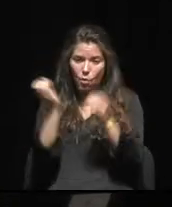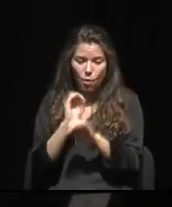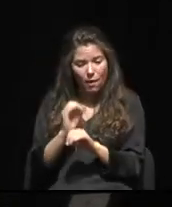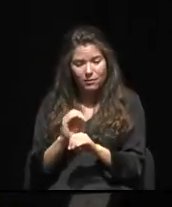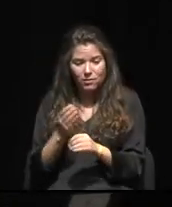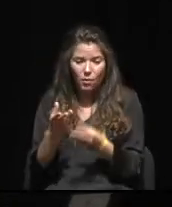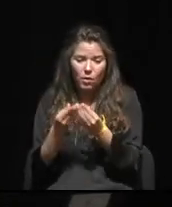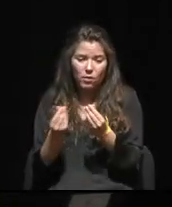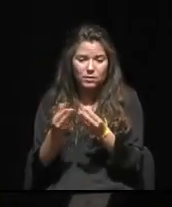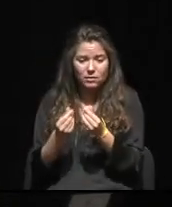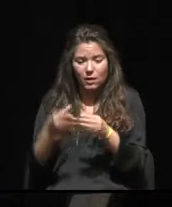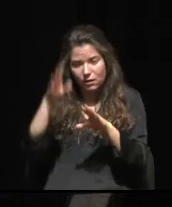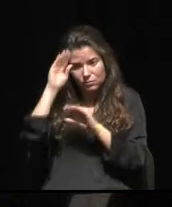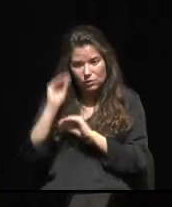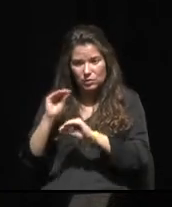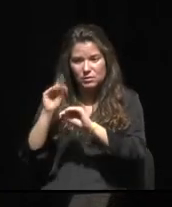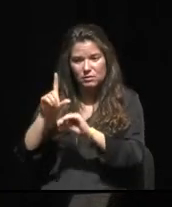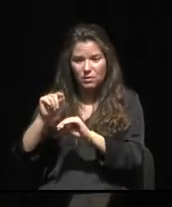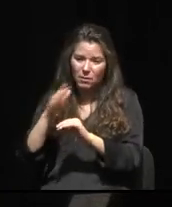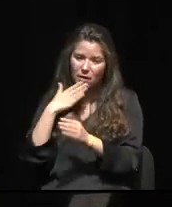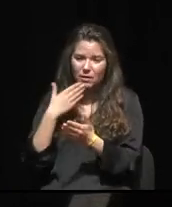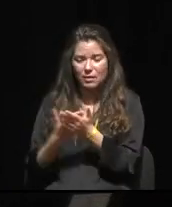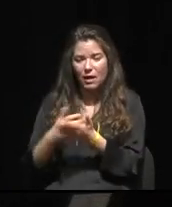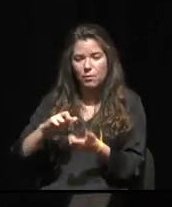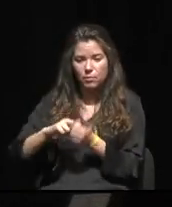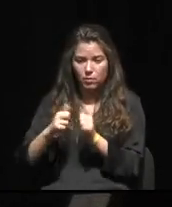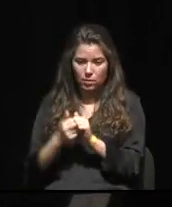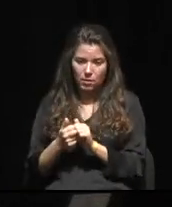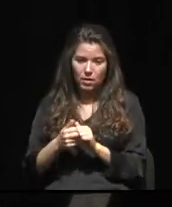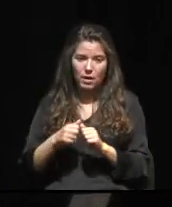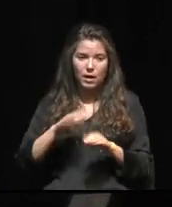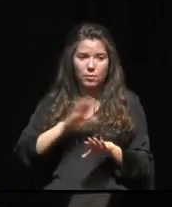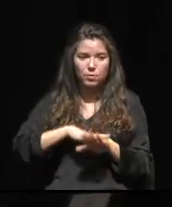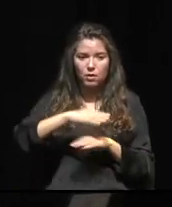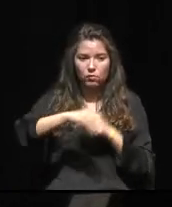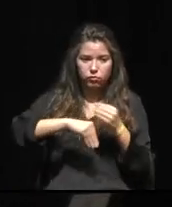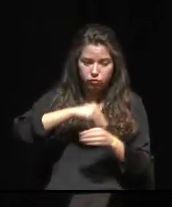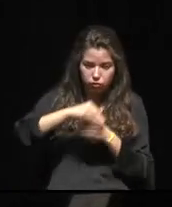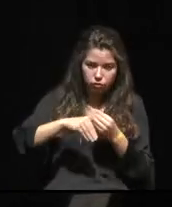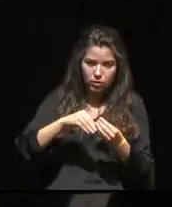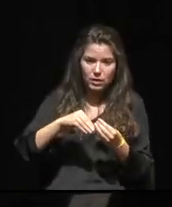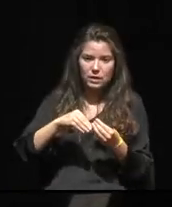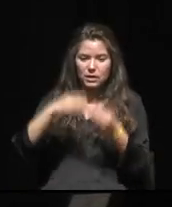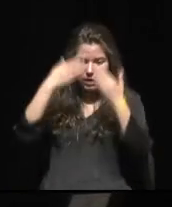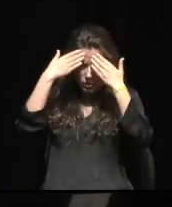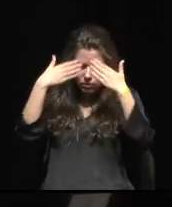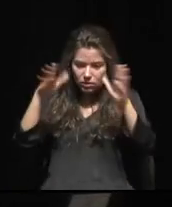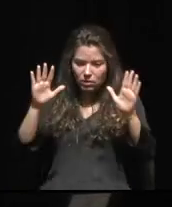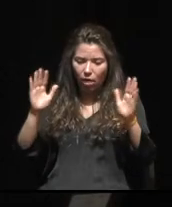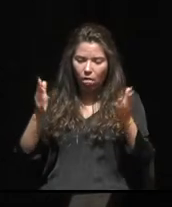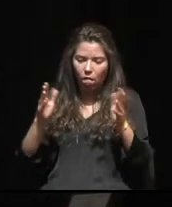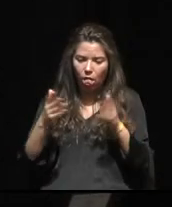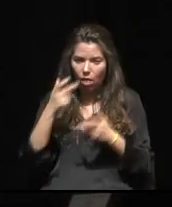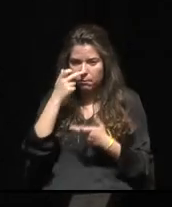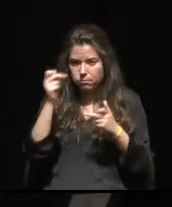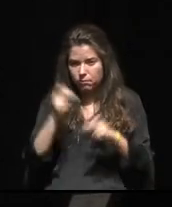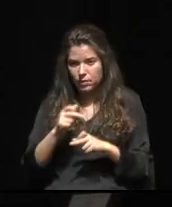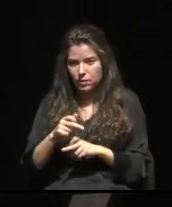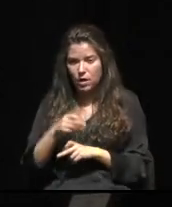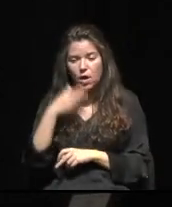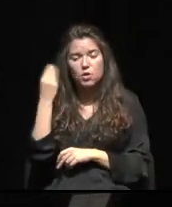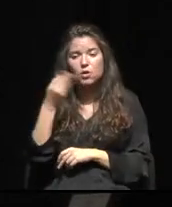ensino é desta mescla populista que nasce o enfraquecimento da Democracia temos jovens a